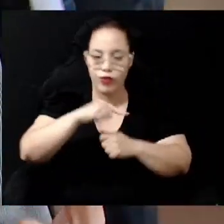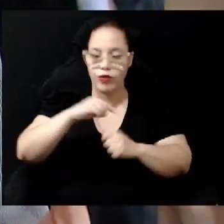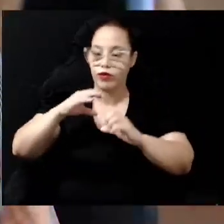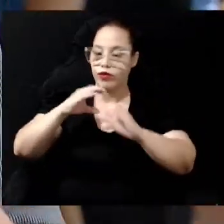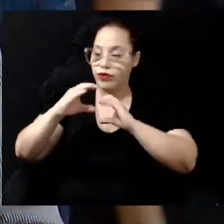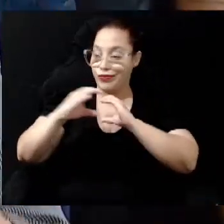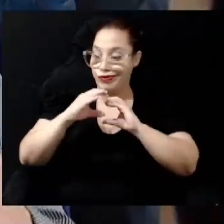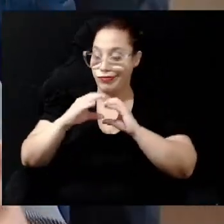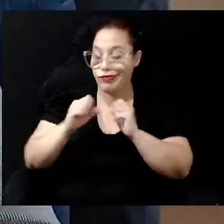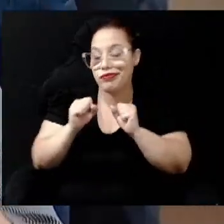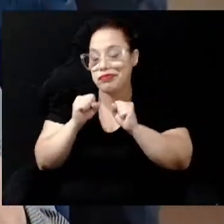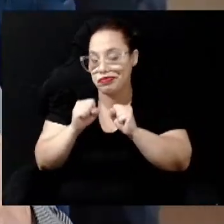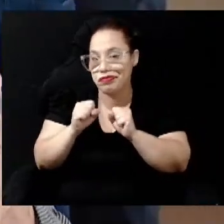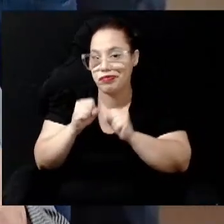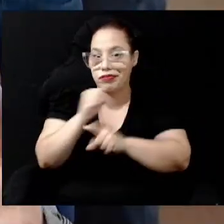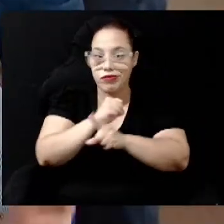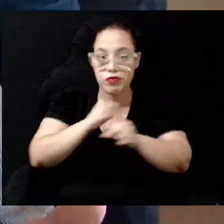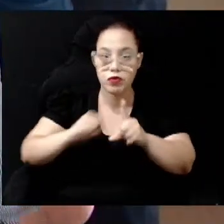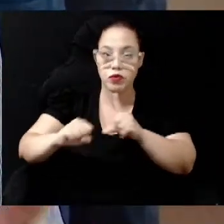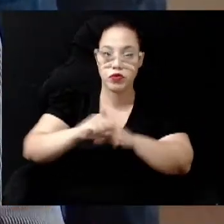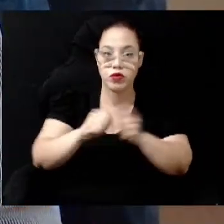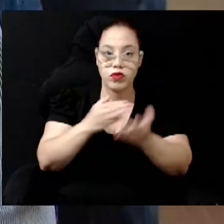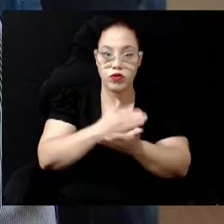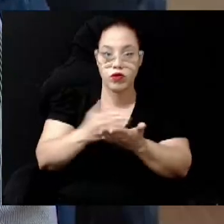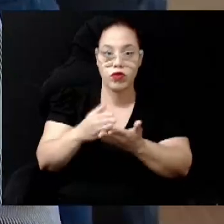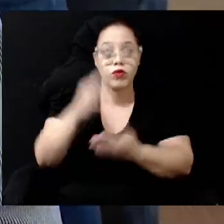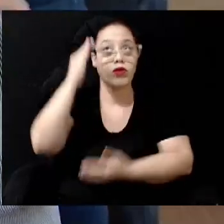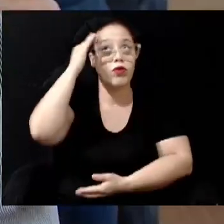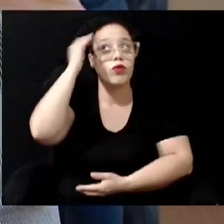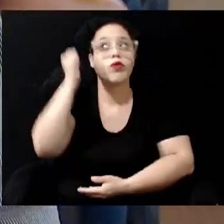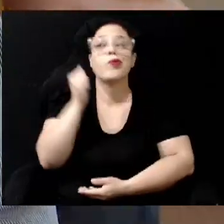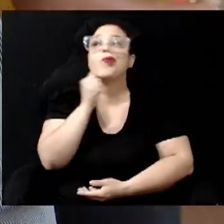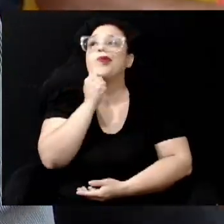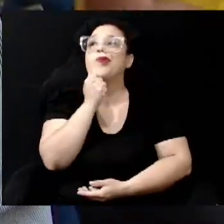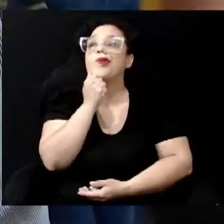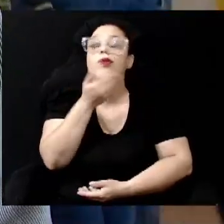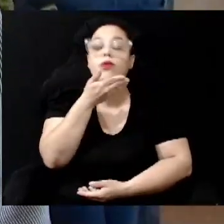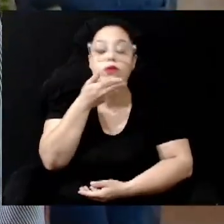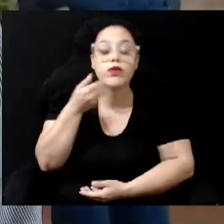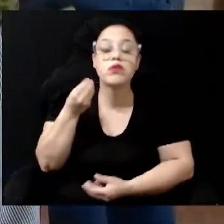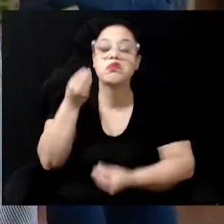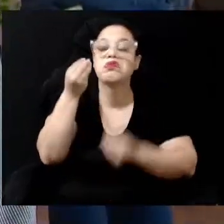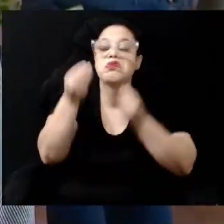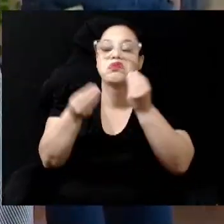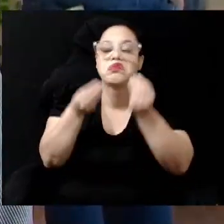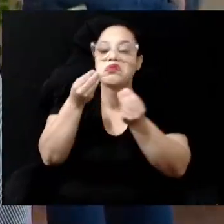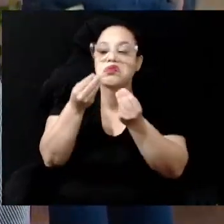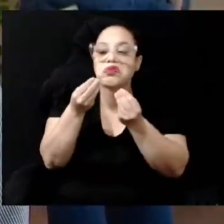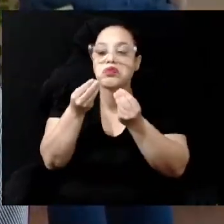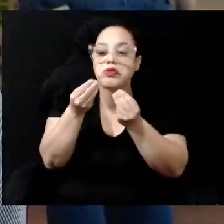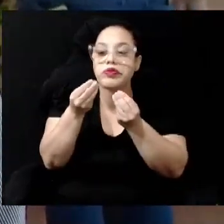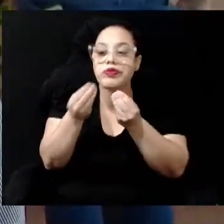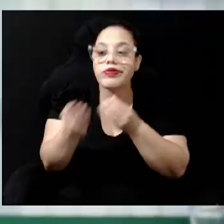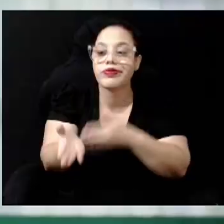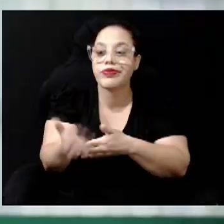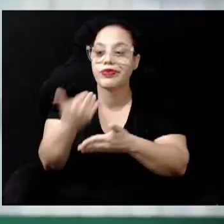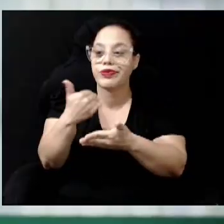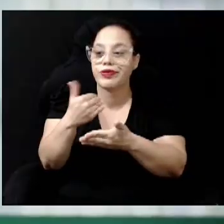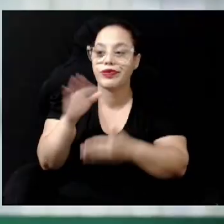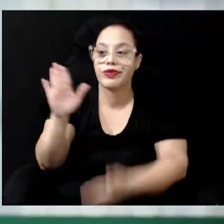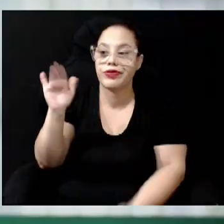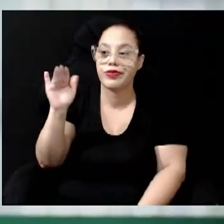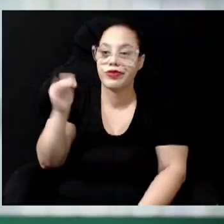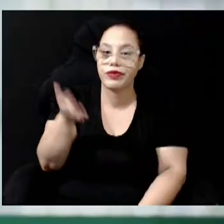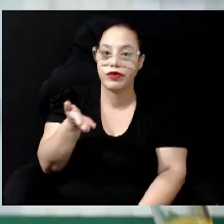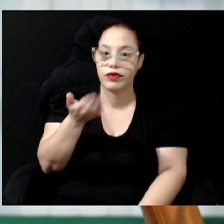que a sociedade comece a entender melhor como é o que está por detrás da ciência dos alimentos. Nós